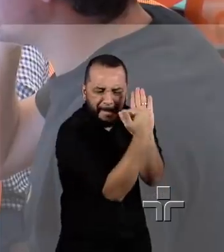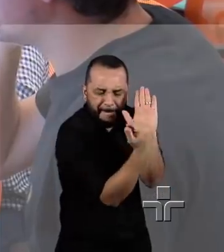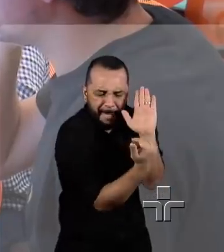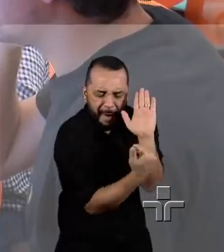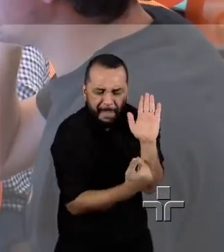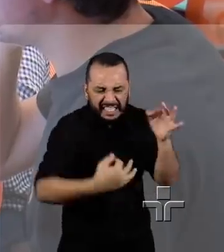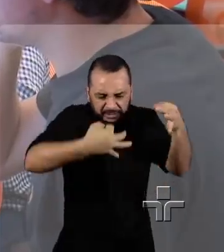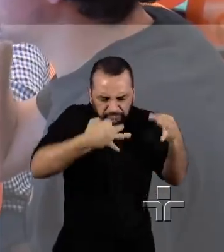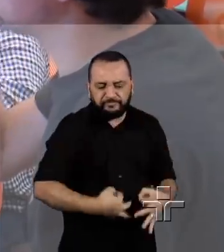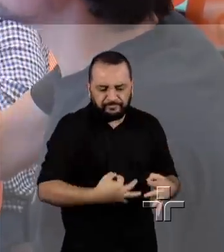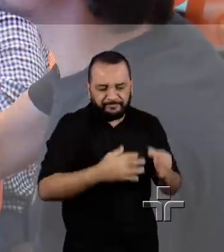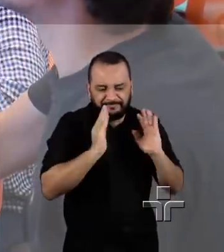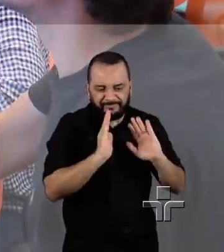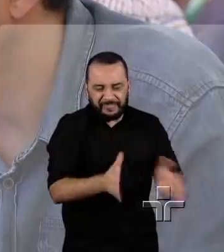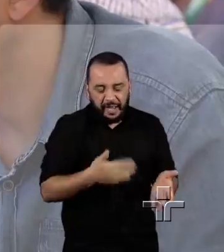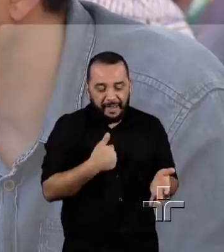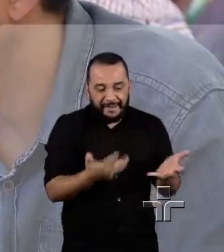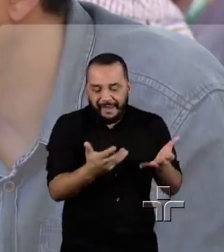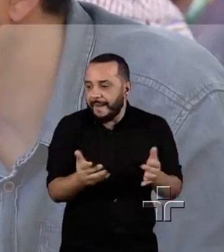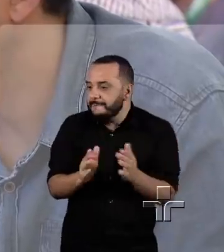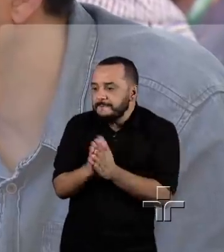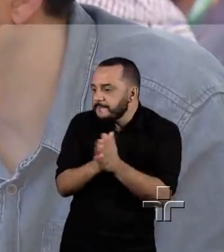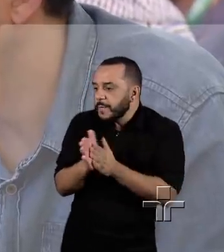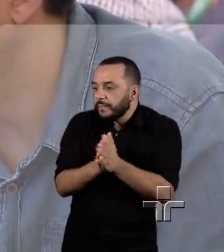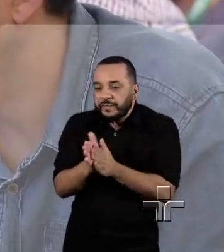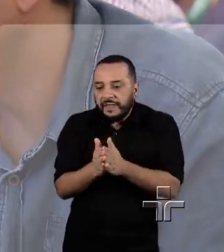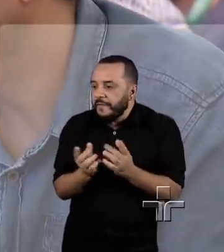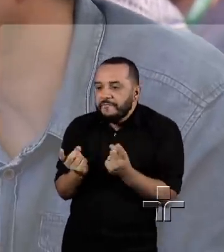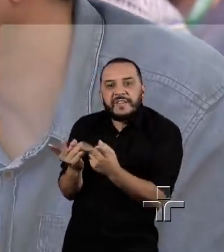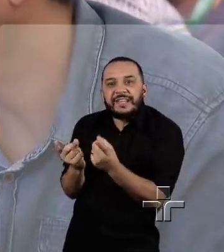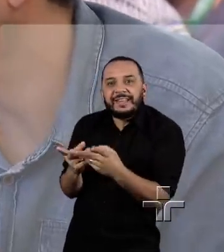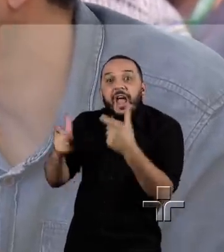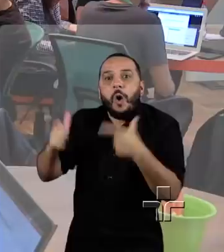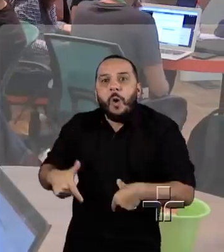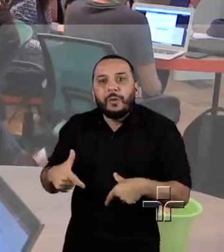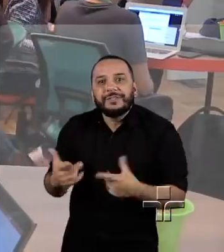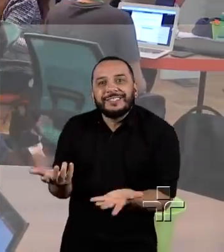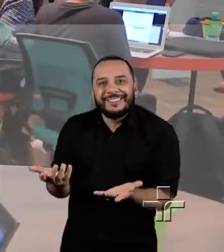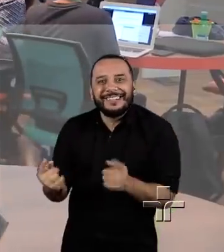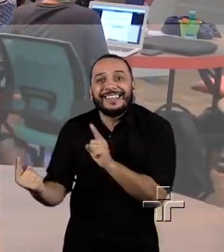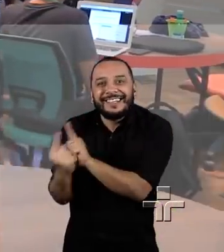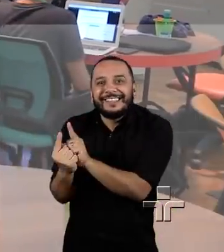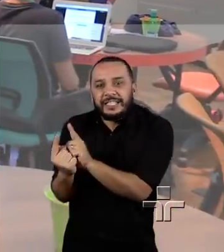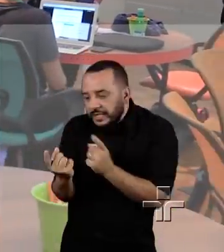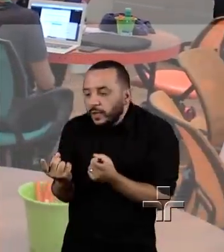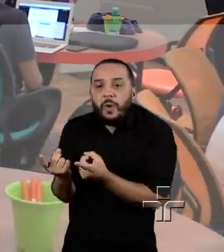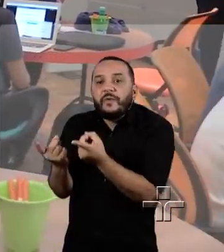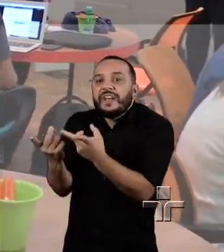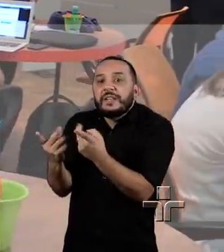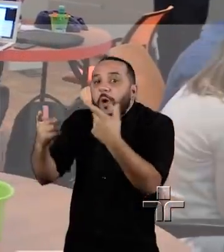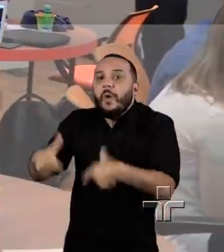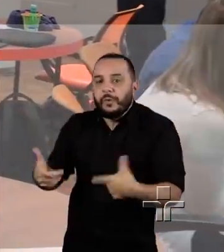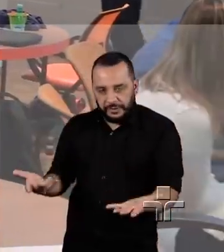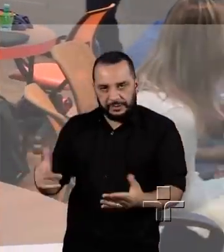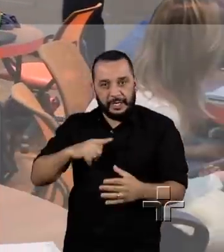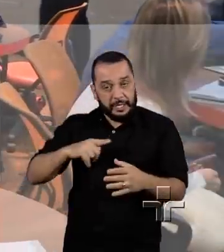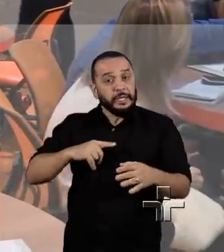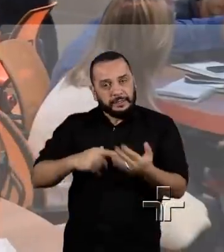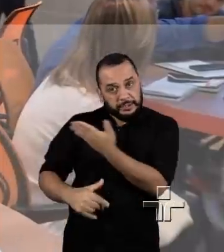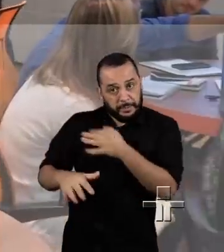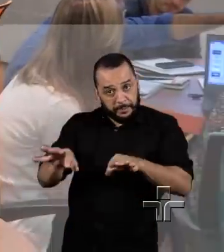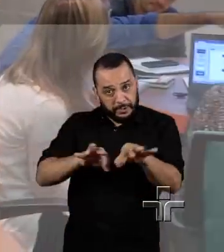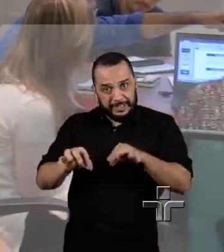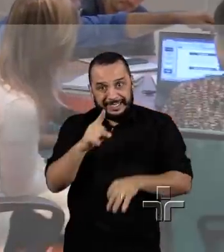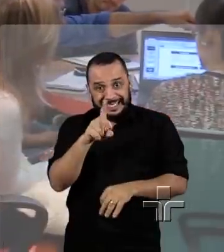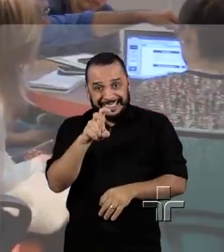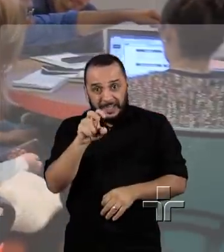algum momento, e elas buscam a escala, né, elas buscam ter clientes. Neste processo seletivo, 150 startups